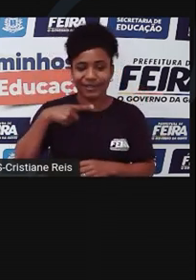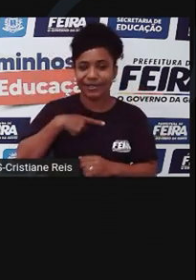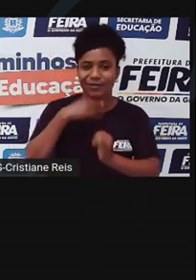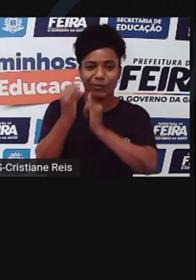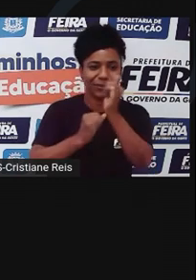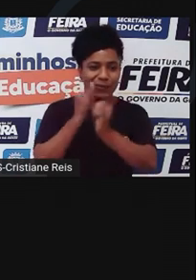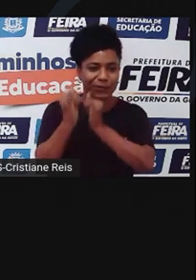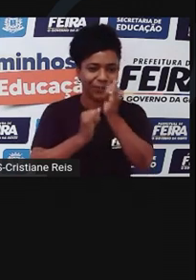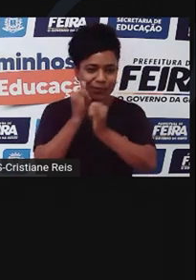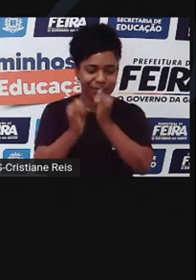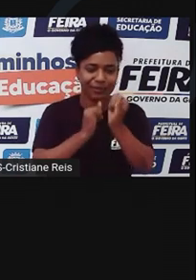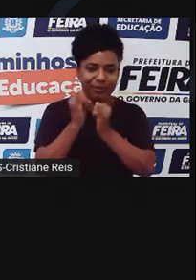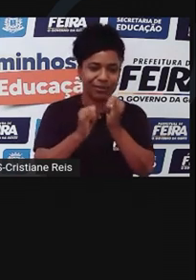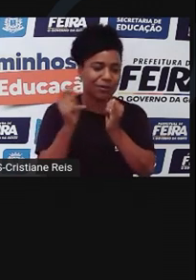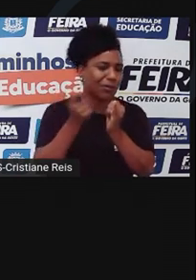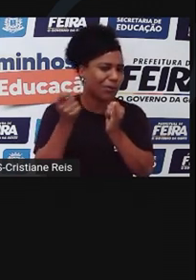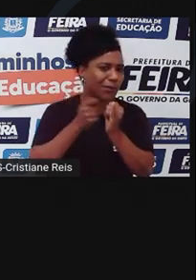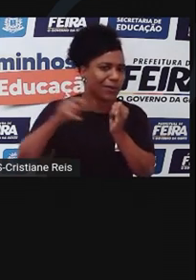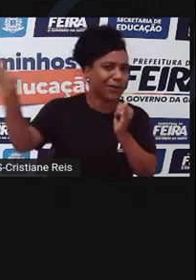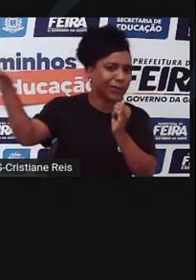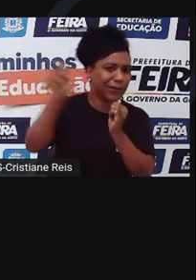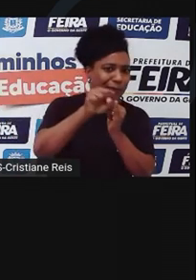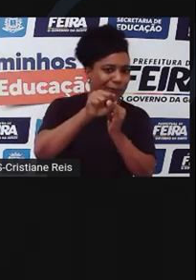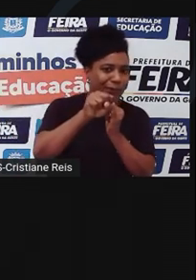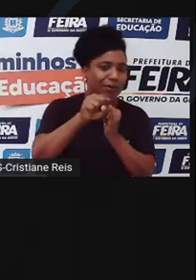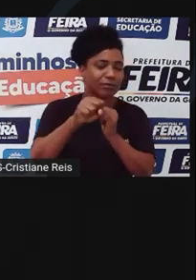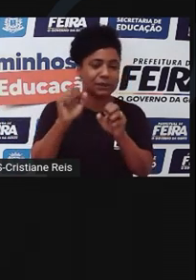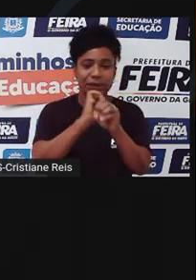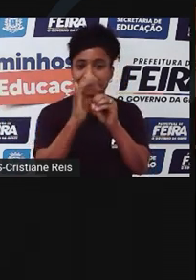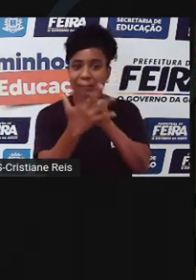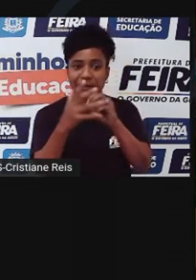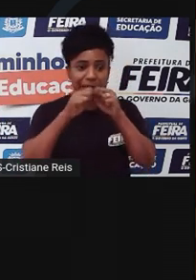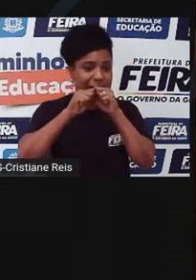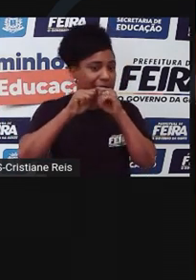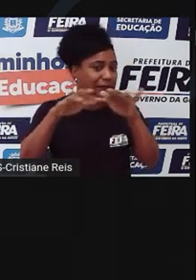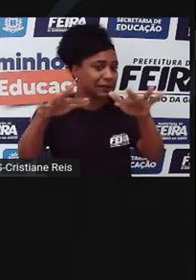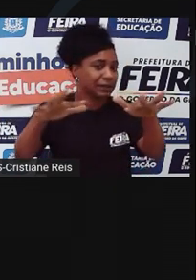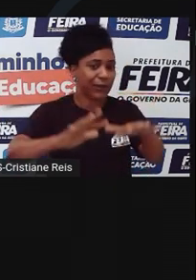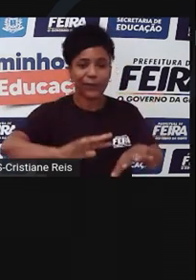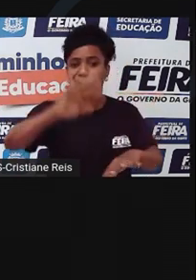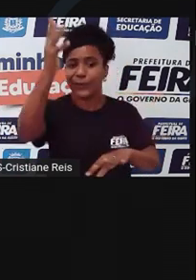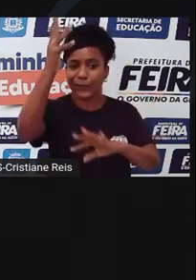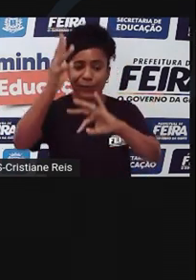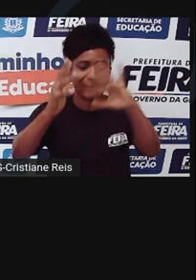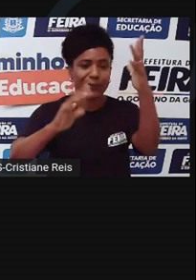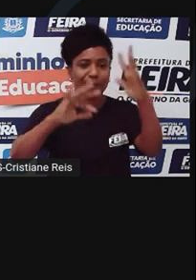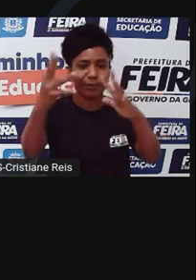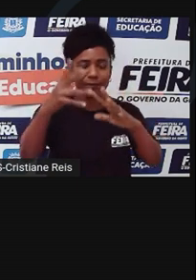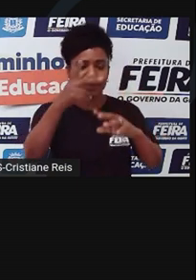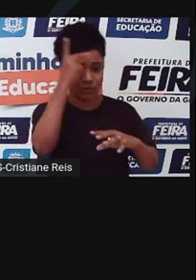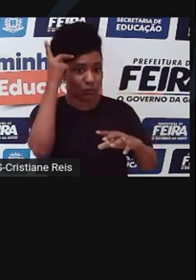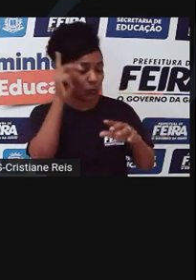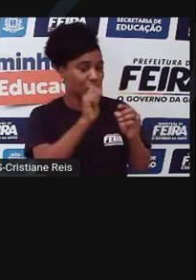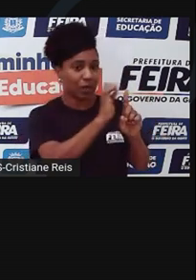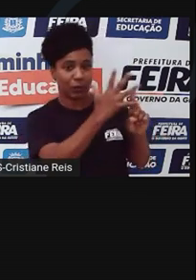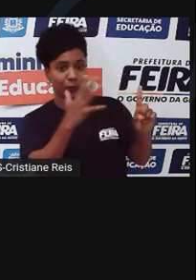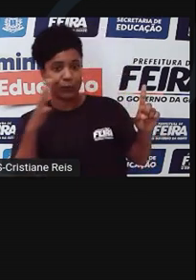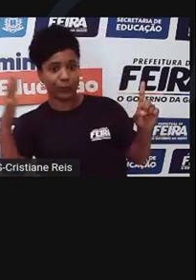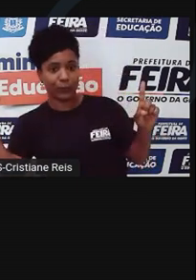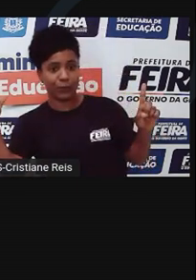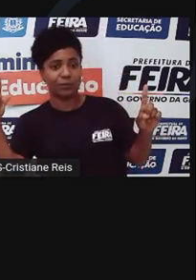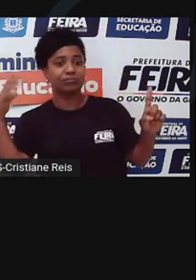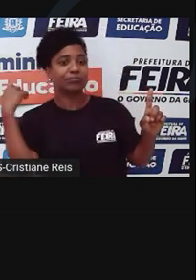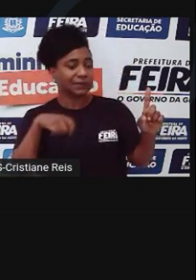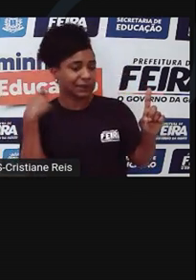ar este tipo de solução pode ser conectado à Internet e avisar a todos nas proximidades para se afastarem daquele local por exemplo o estudo publicado